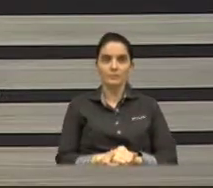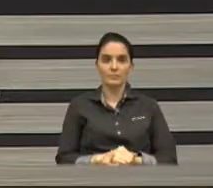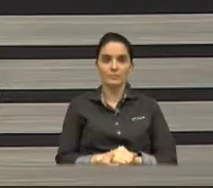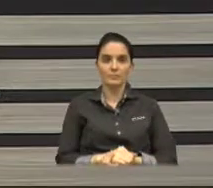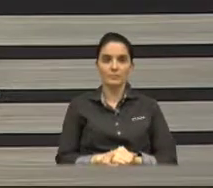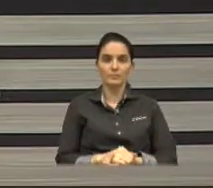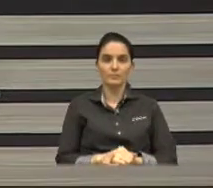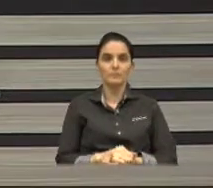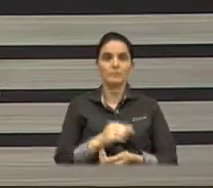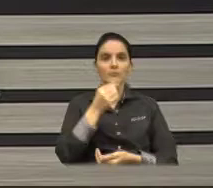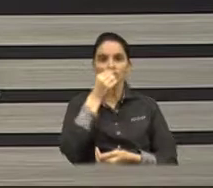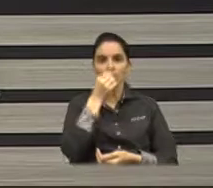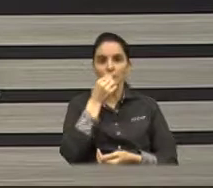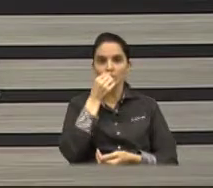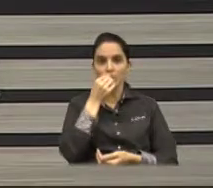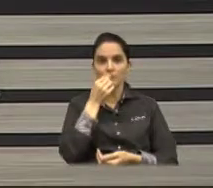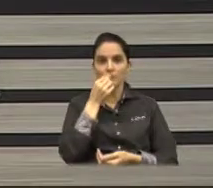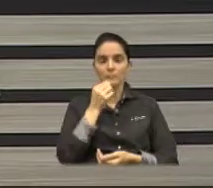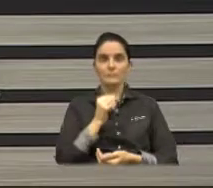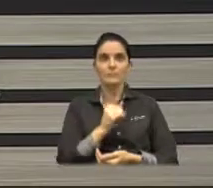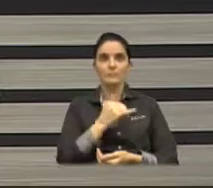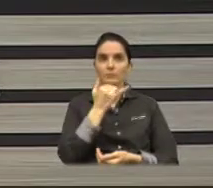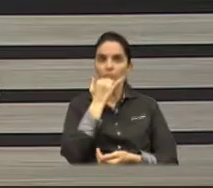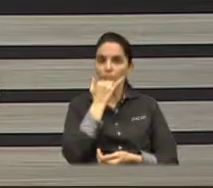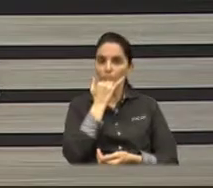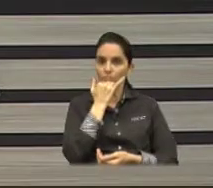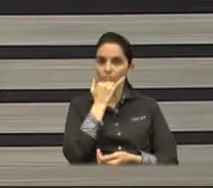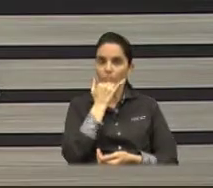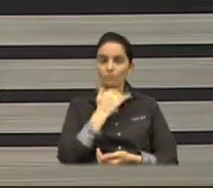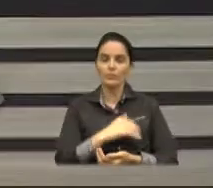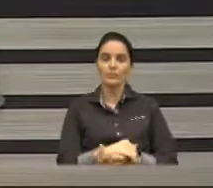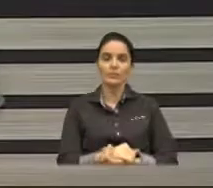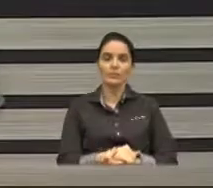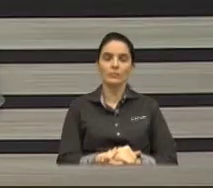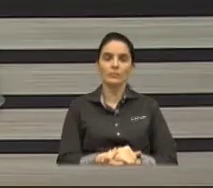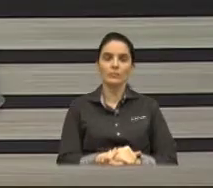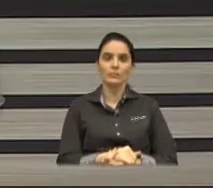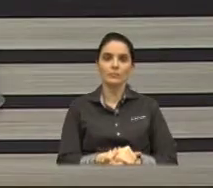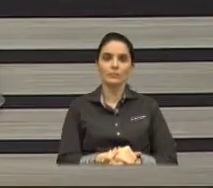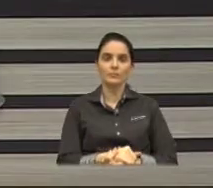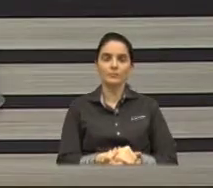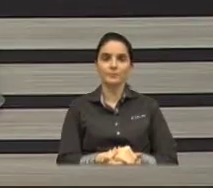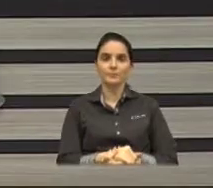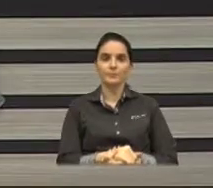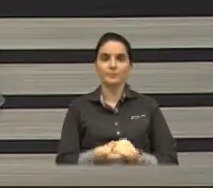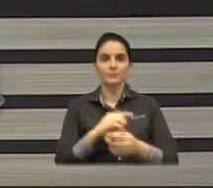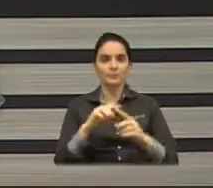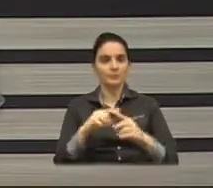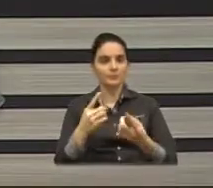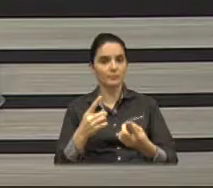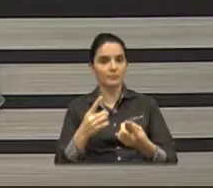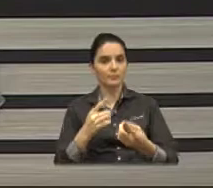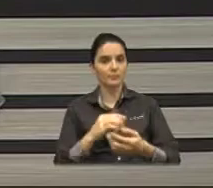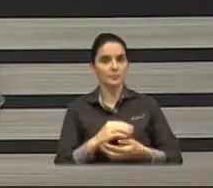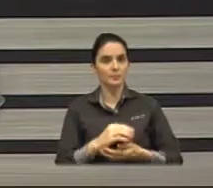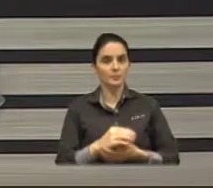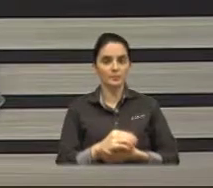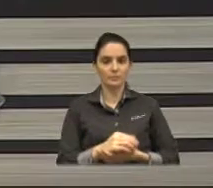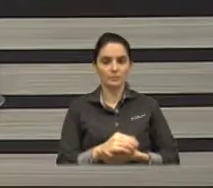Estevão Nogueira. Desculpe a interrupção, mas eu gostaria